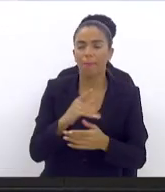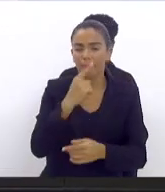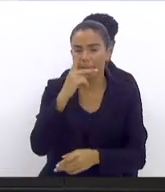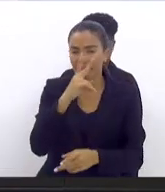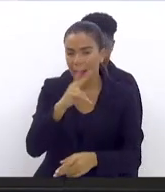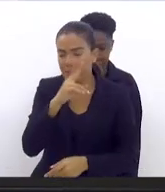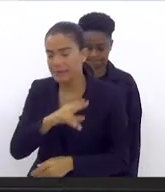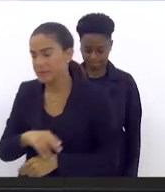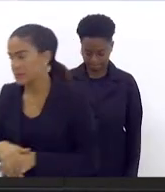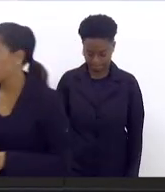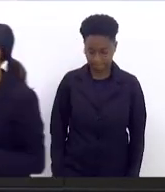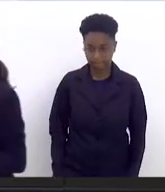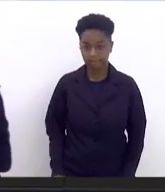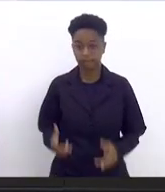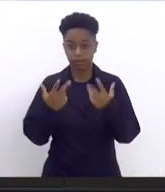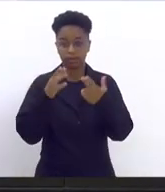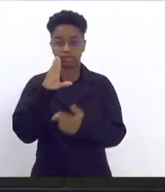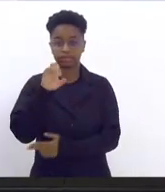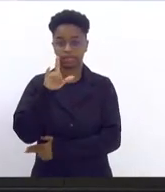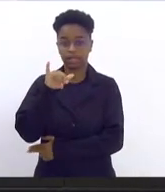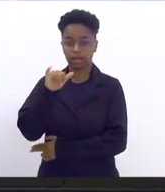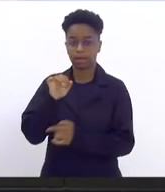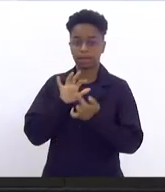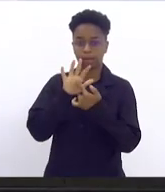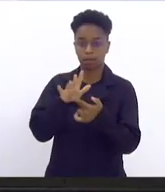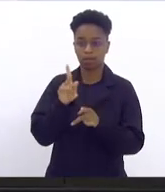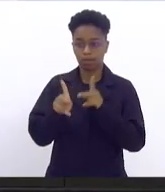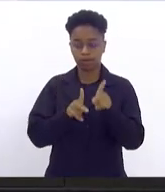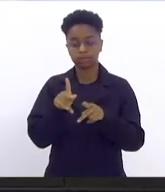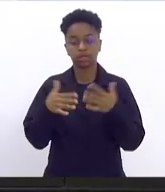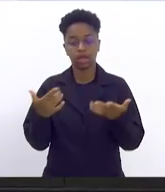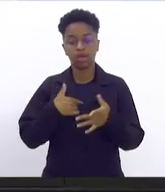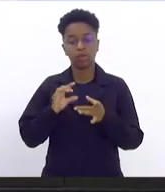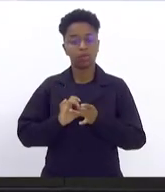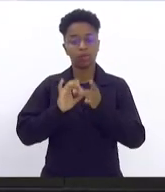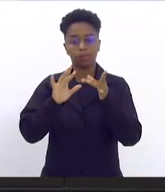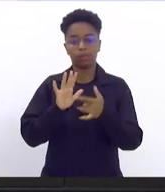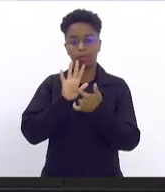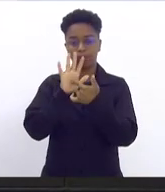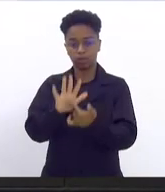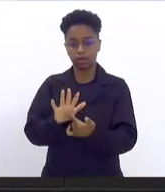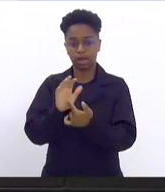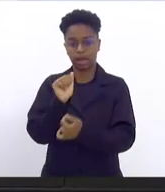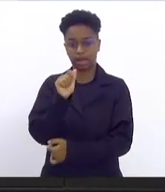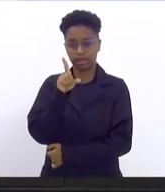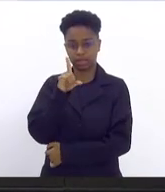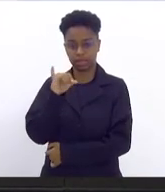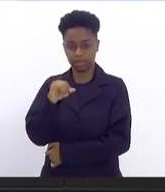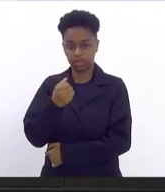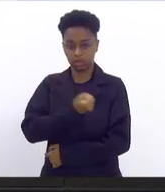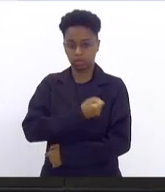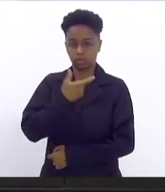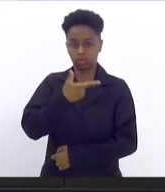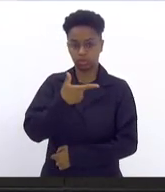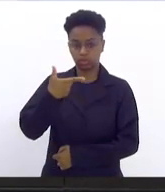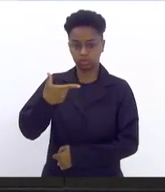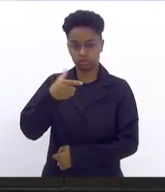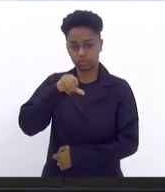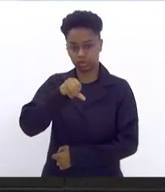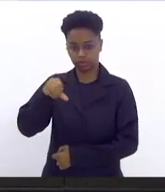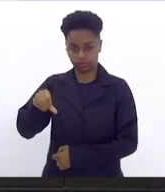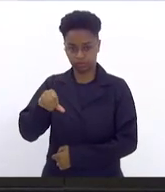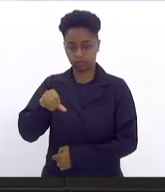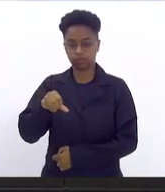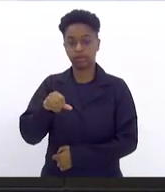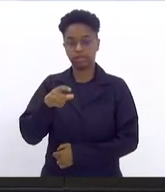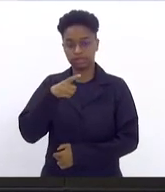deputada Célia traz à colação, e eu me permito brevemente aqui trazer a ADI número 2299. Me parece que não há o trânsito em